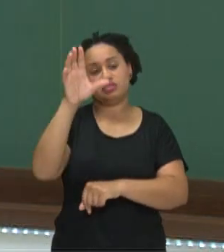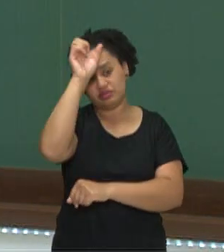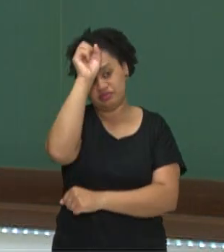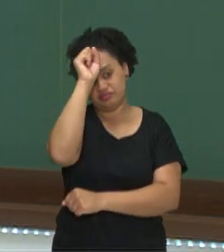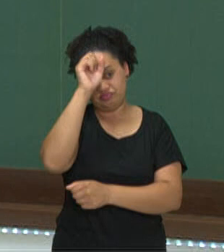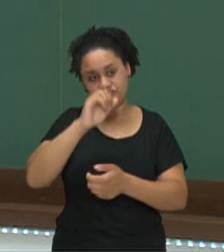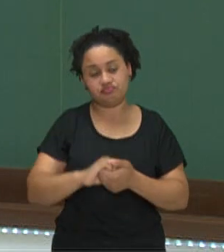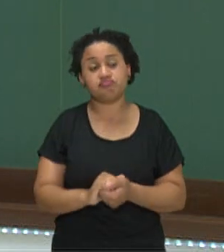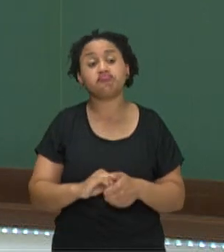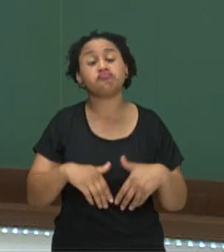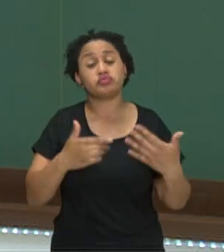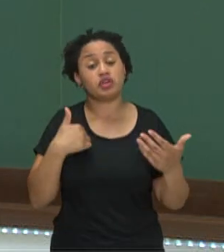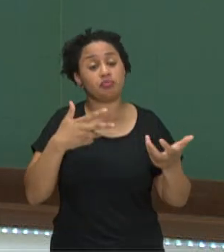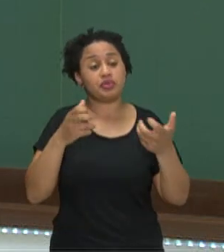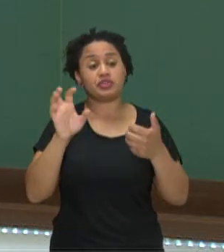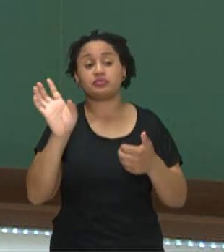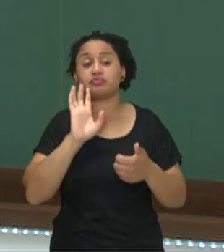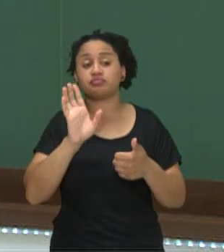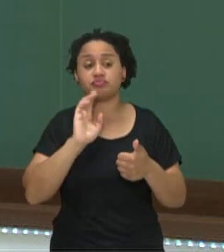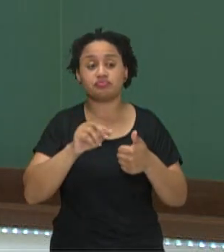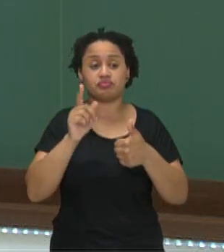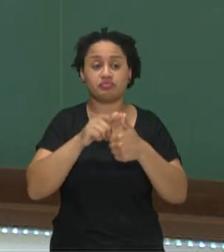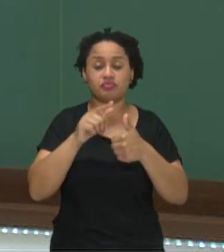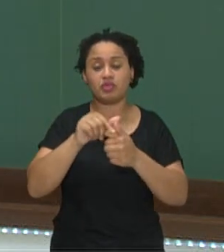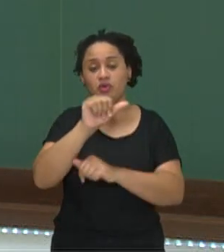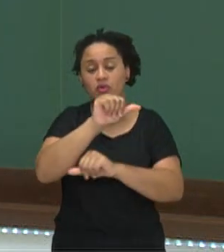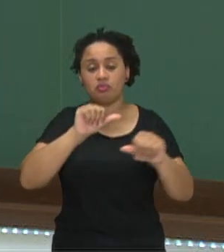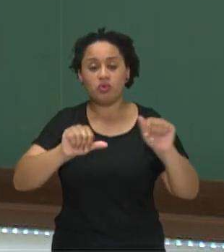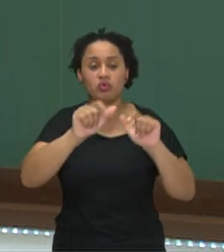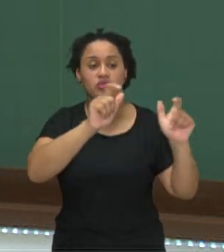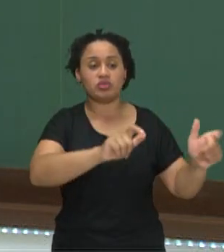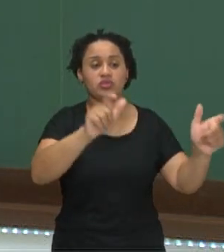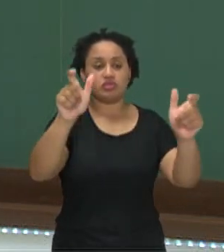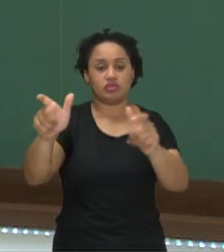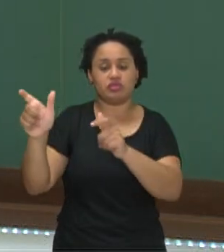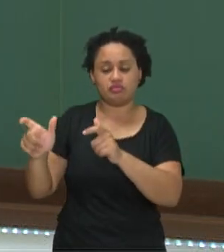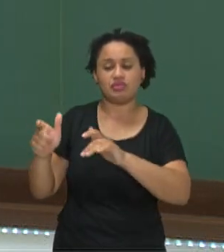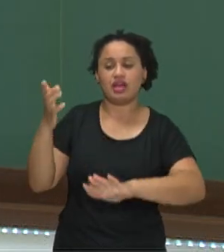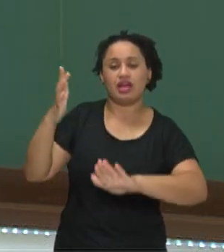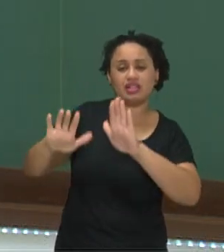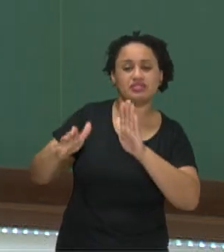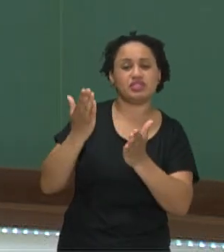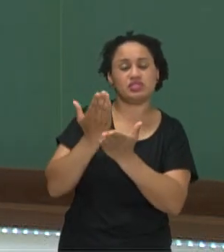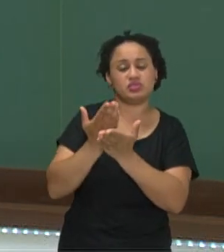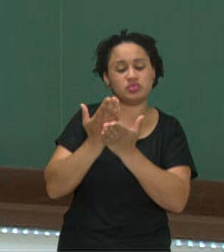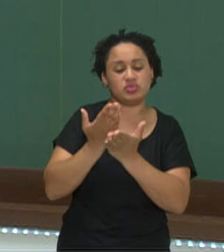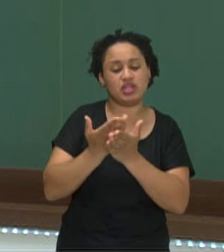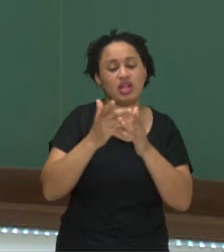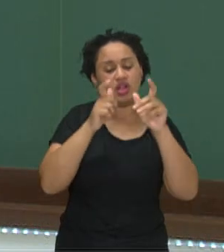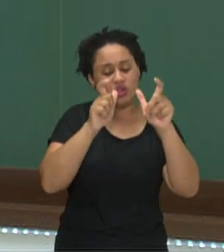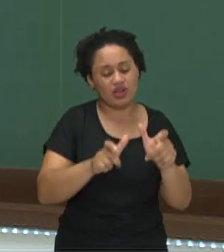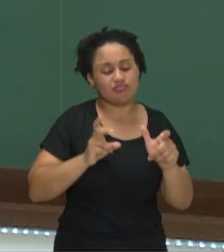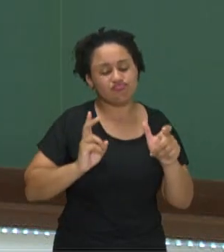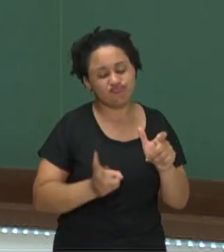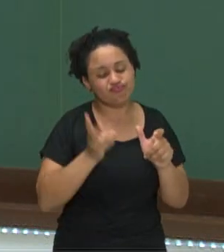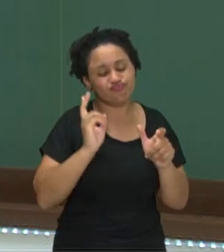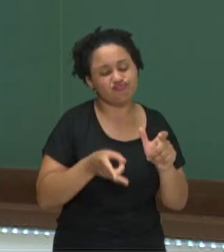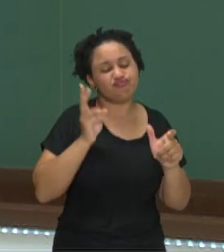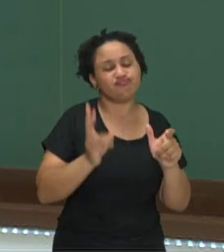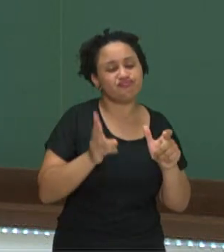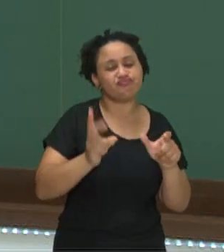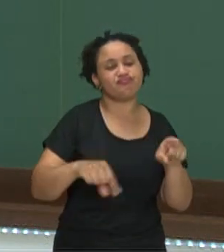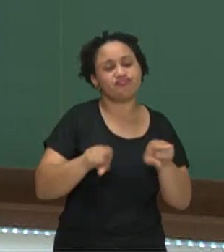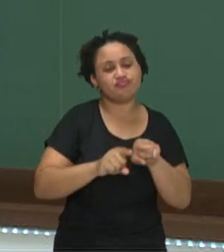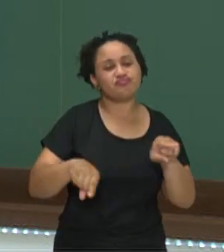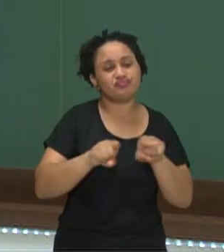ó, olha que bacana essas dicas, né? Alterne o seu ambiente. Às vezes, estudar no mesmo ambiente em casa pode se